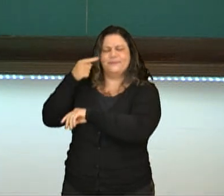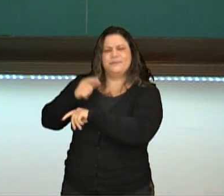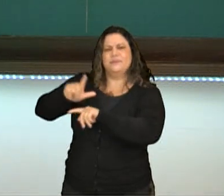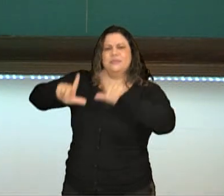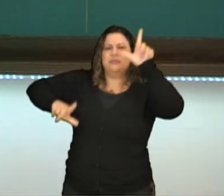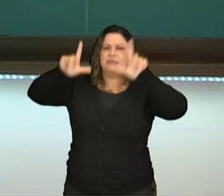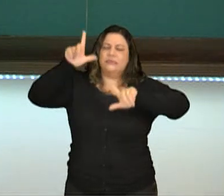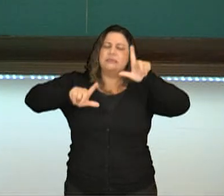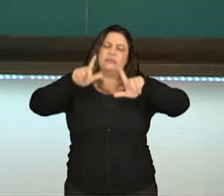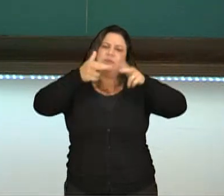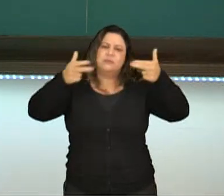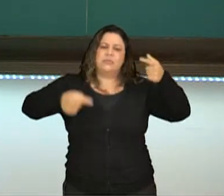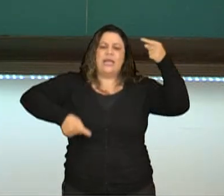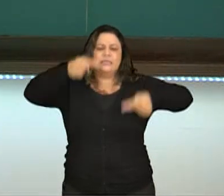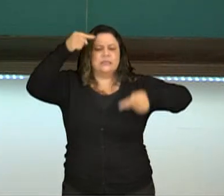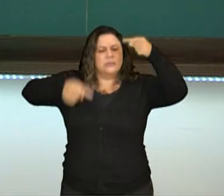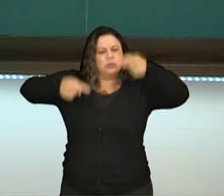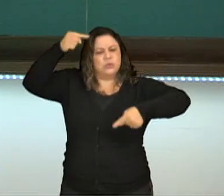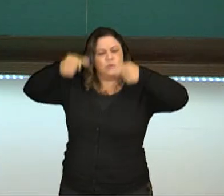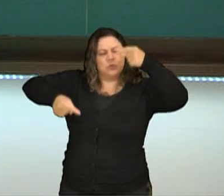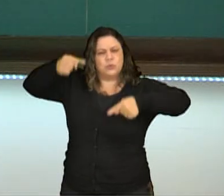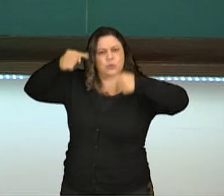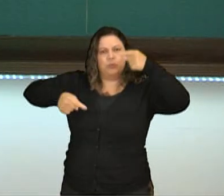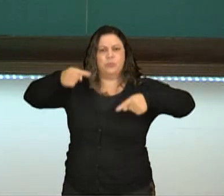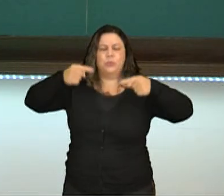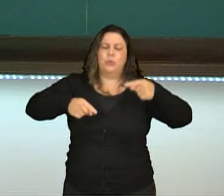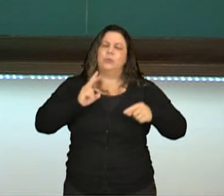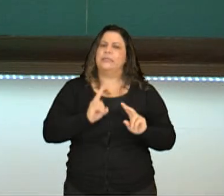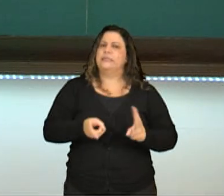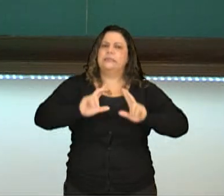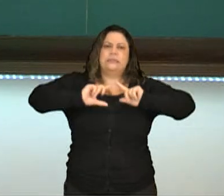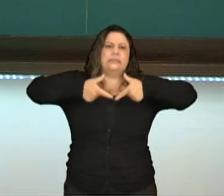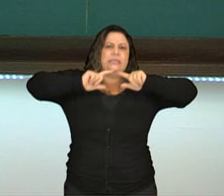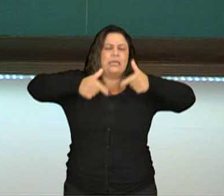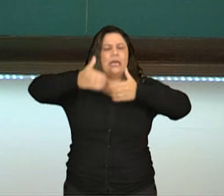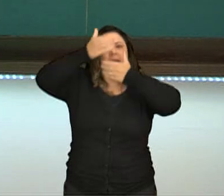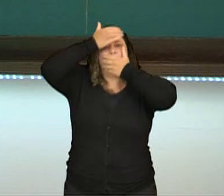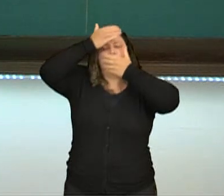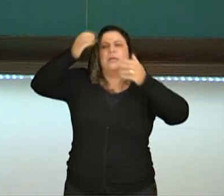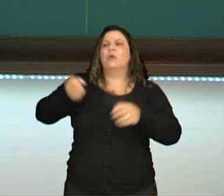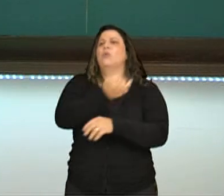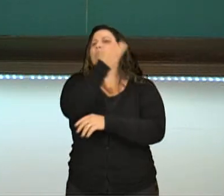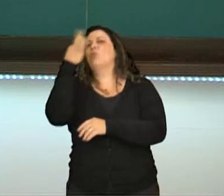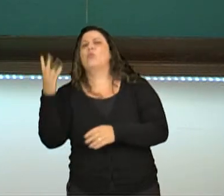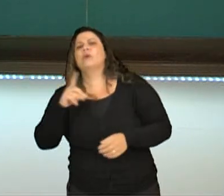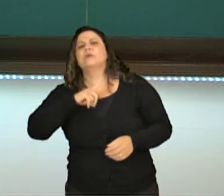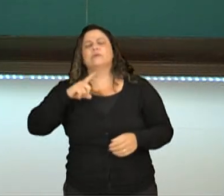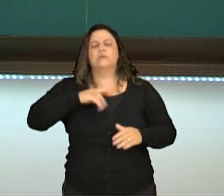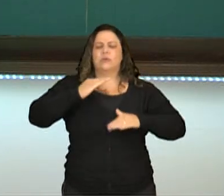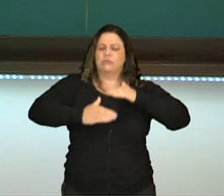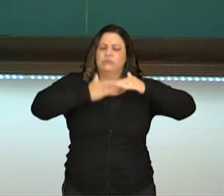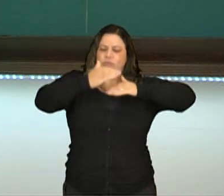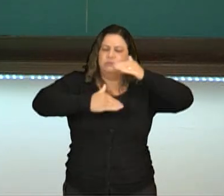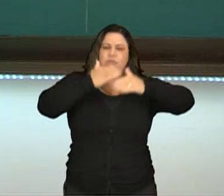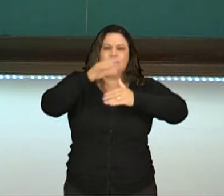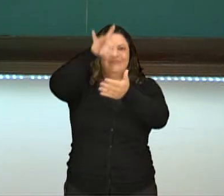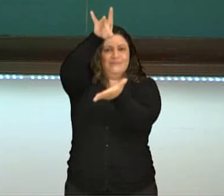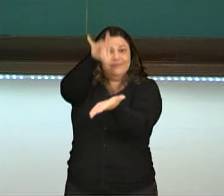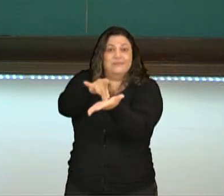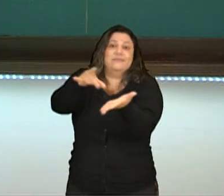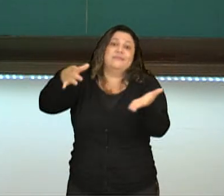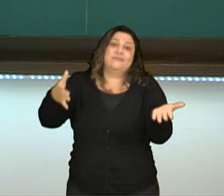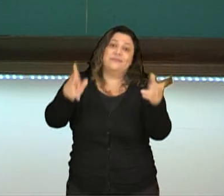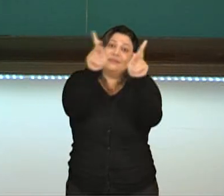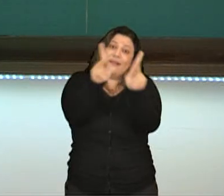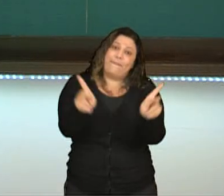noticiários relatando disputas entre israelenses e palestinos. Quando será que teremos um processo verdadeiro